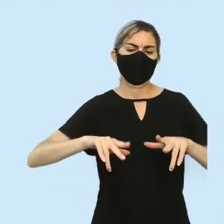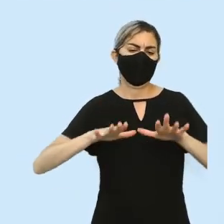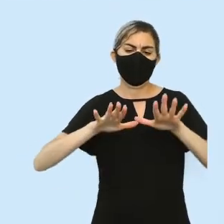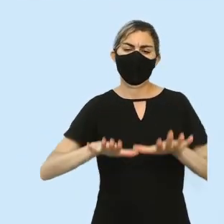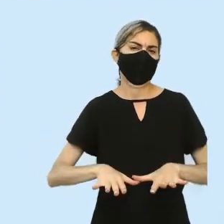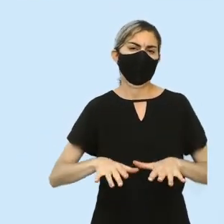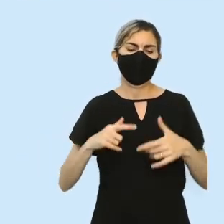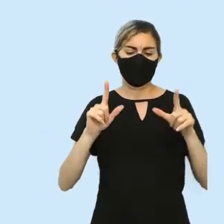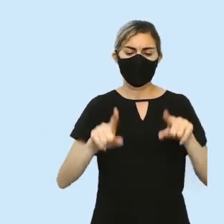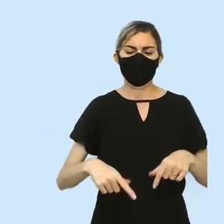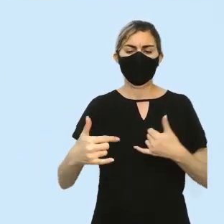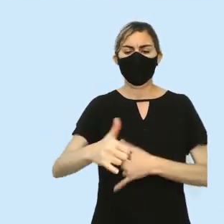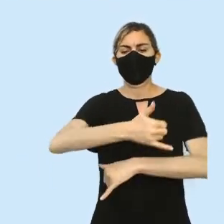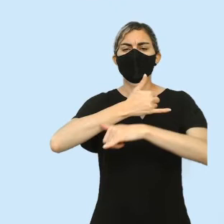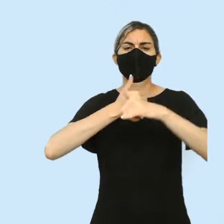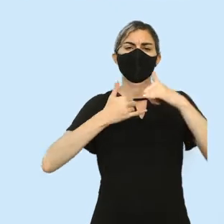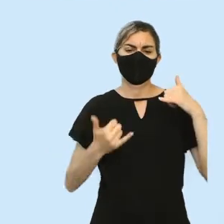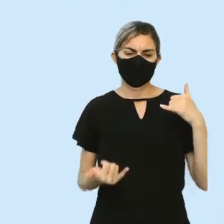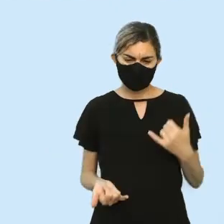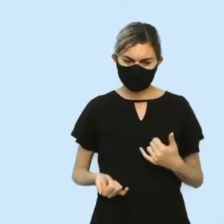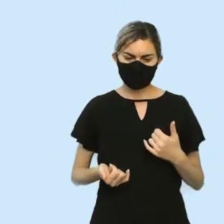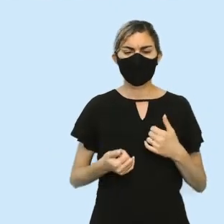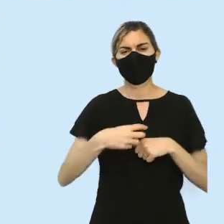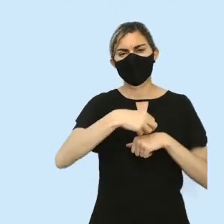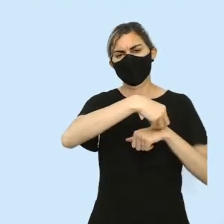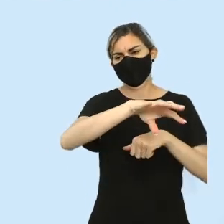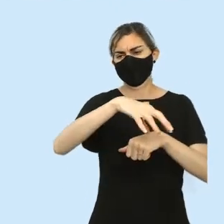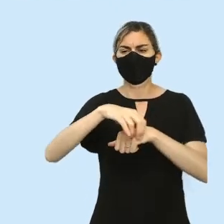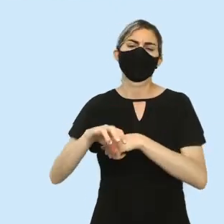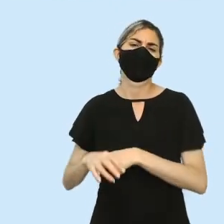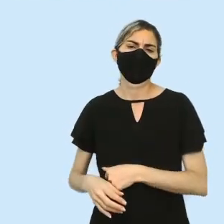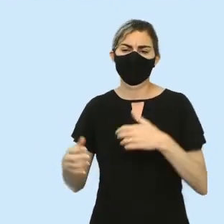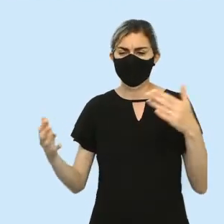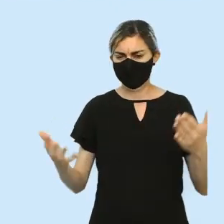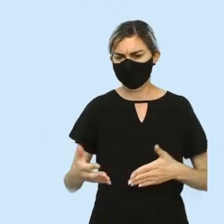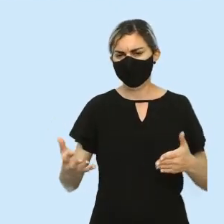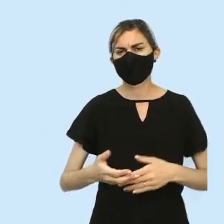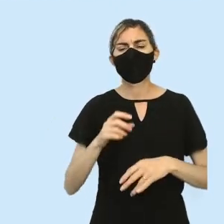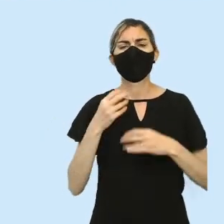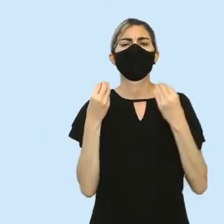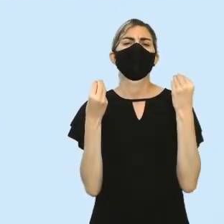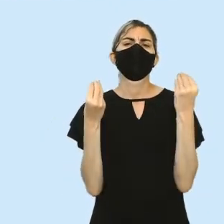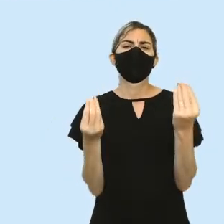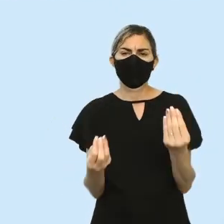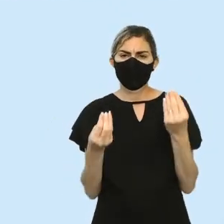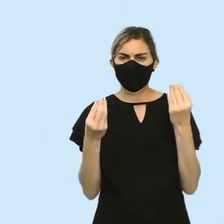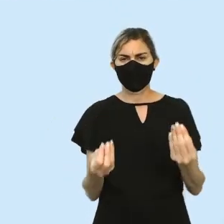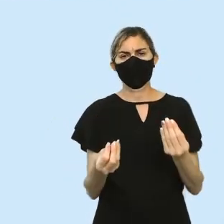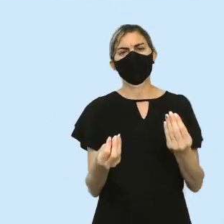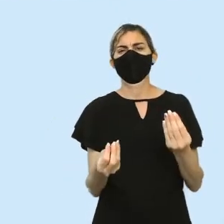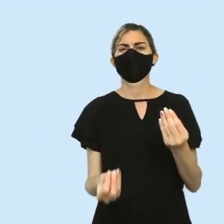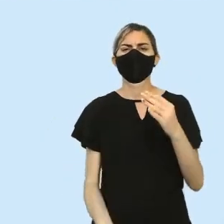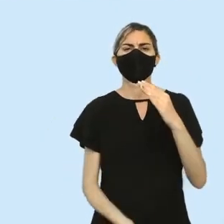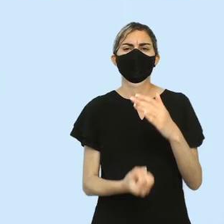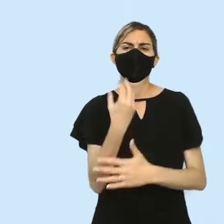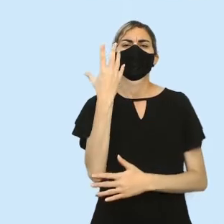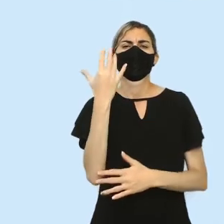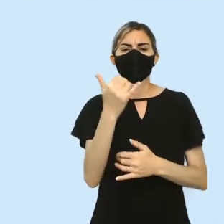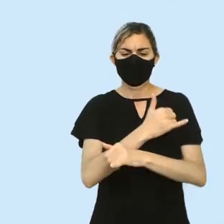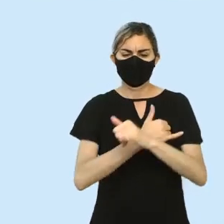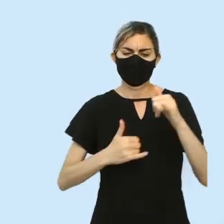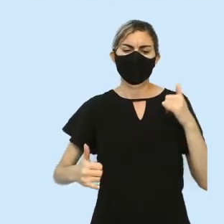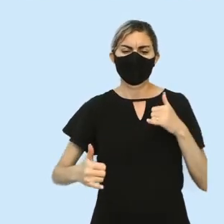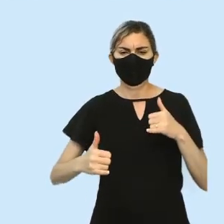calor é energia que se desloca. Agora, para que surja energia